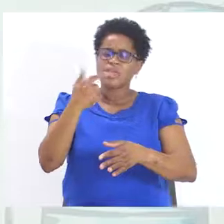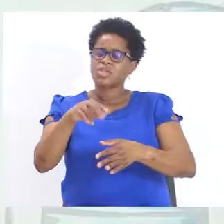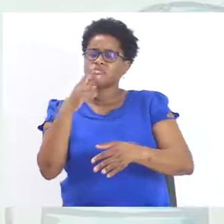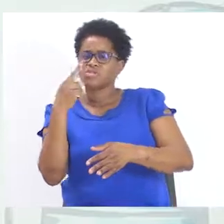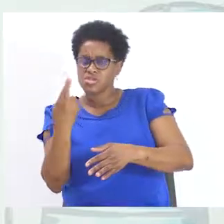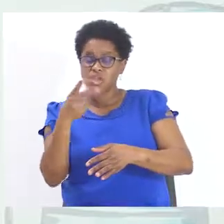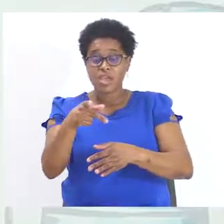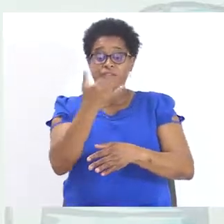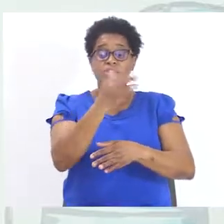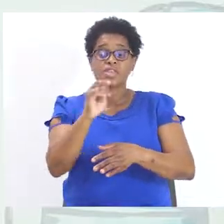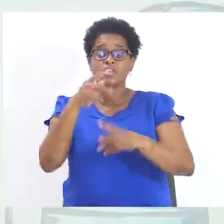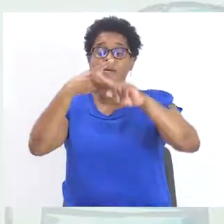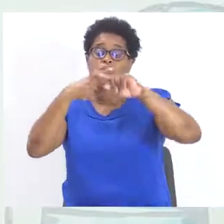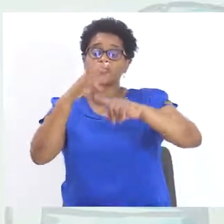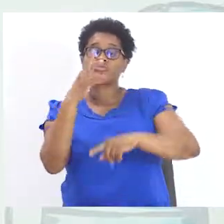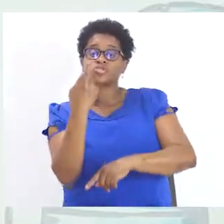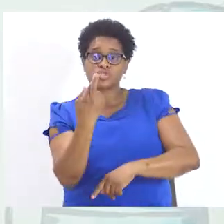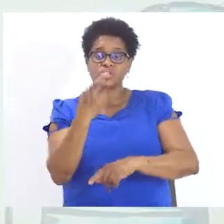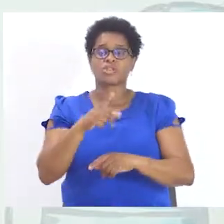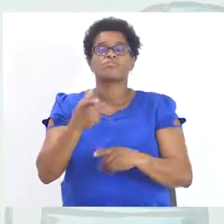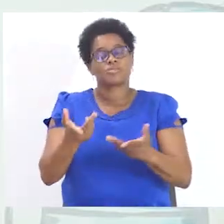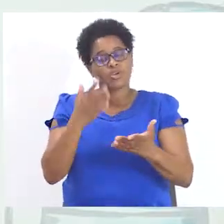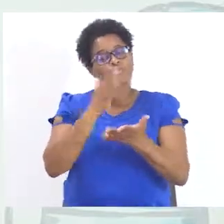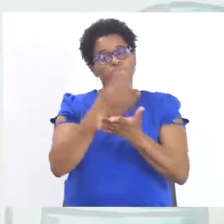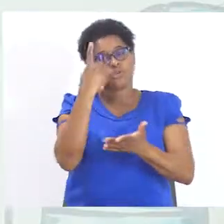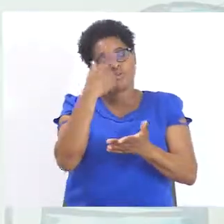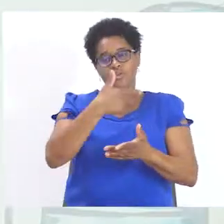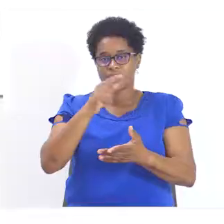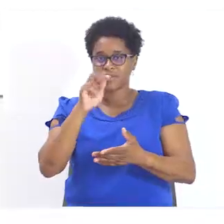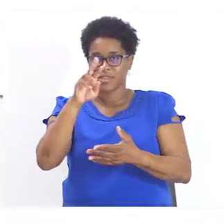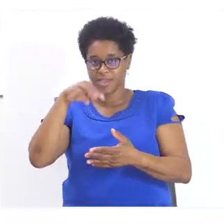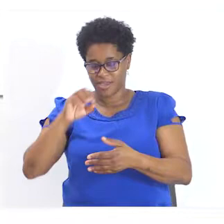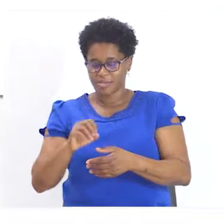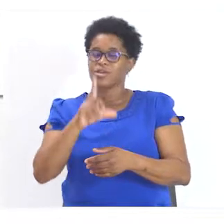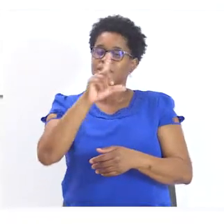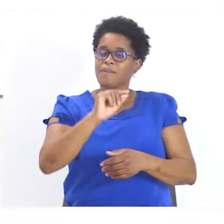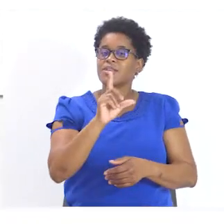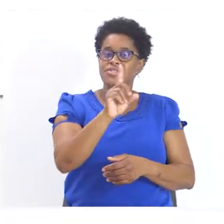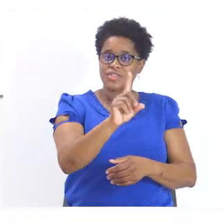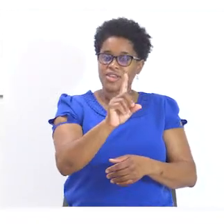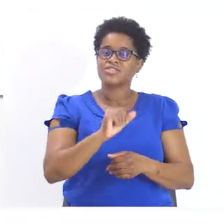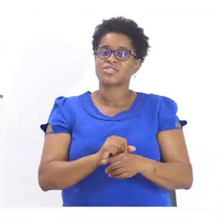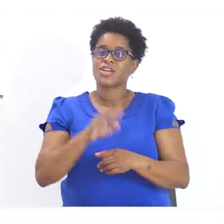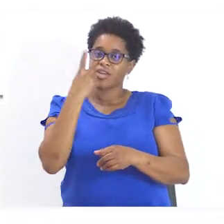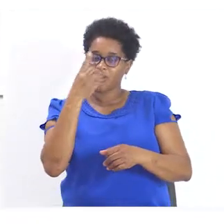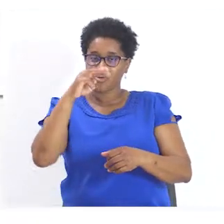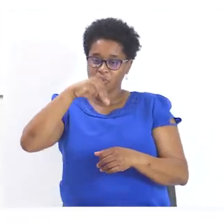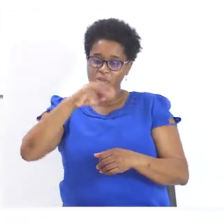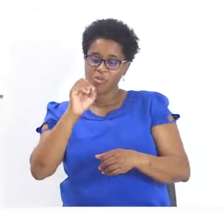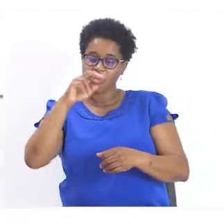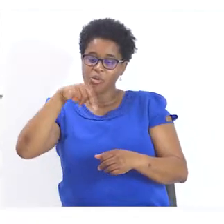23 está a multiplicar por x, então considera-se um único termo. O 6 também é um